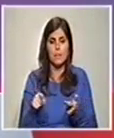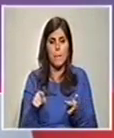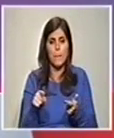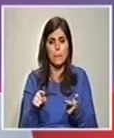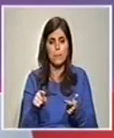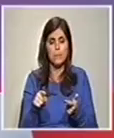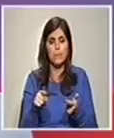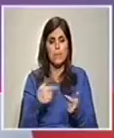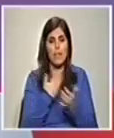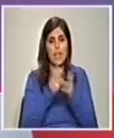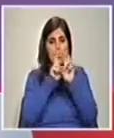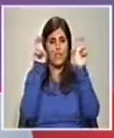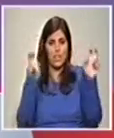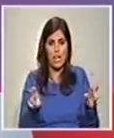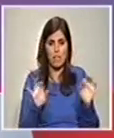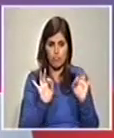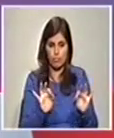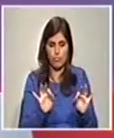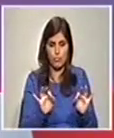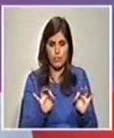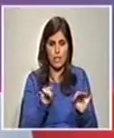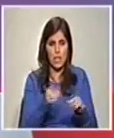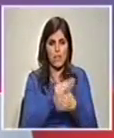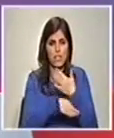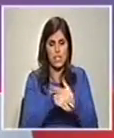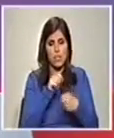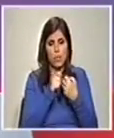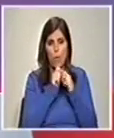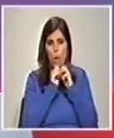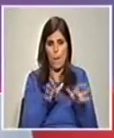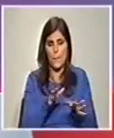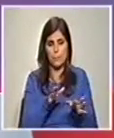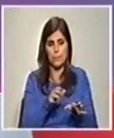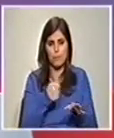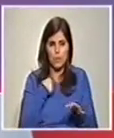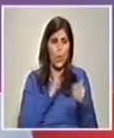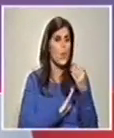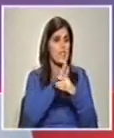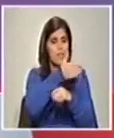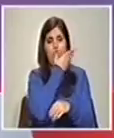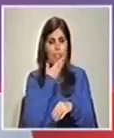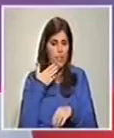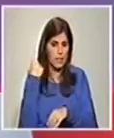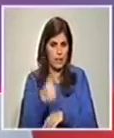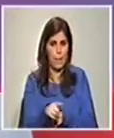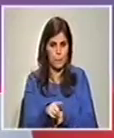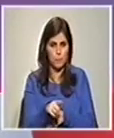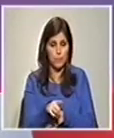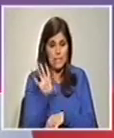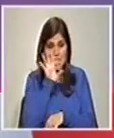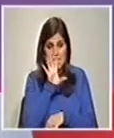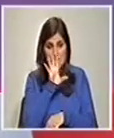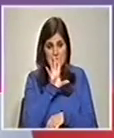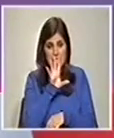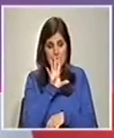uma certificação de aqui... A deficiência não é um problema, eu tenho acessos facilitados. E quem tiver isso é como